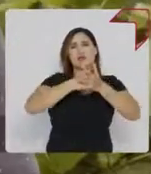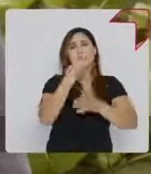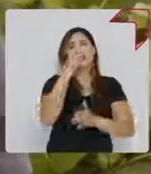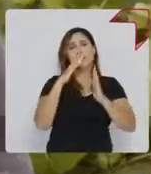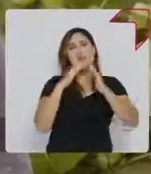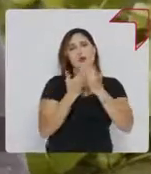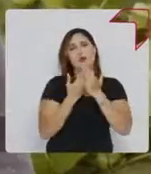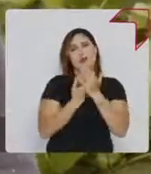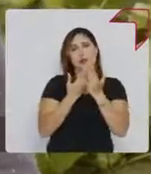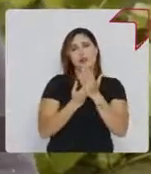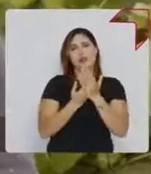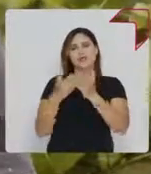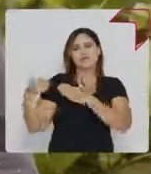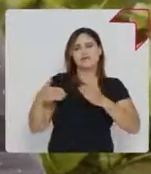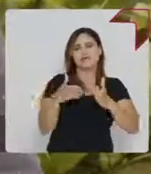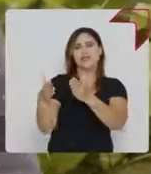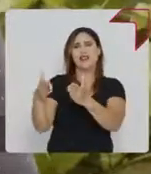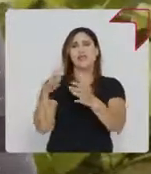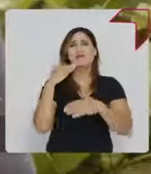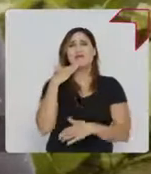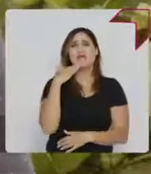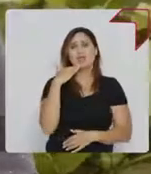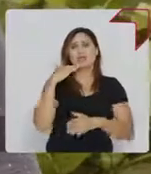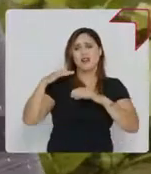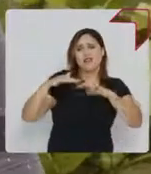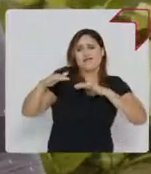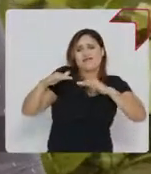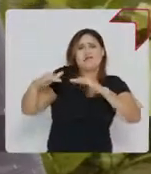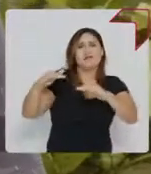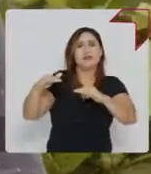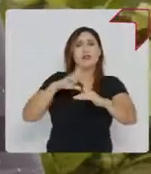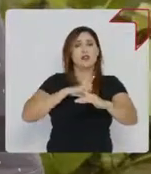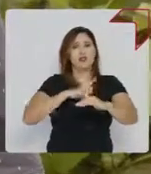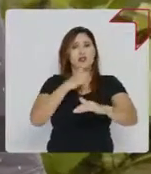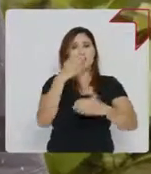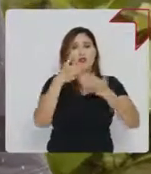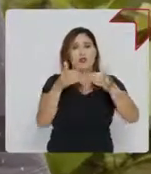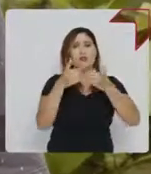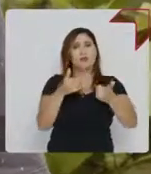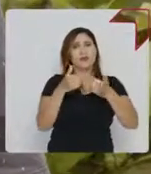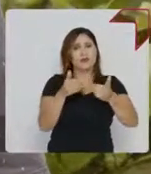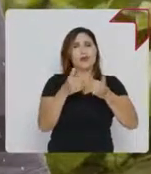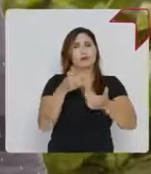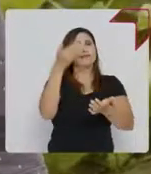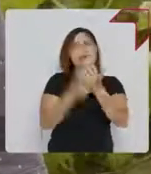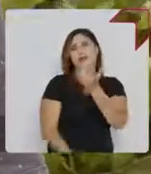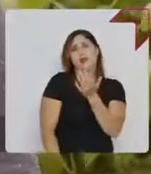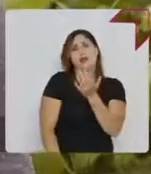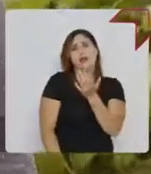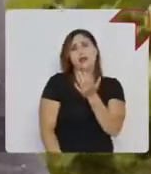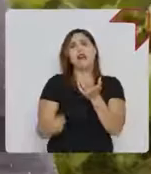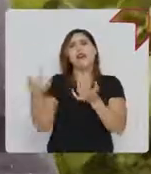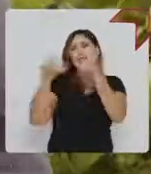escolas, as estradas estão acabadas. Tinha um ônibus coletivo aqui na Goiabeira também, foi tirado. O que o